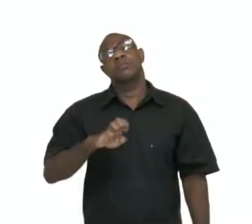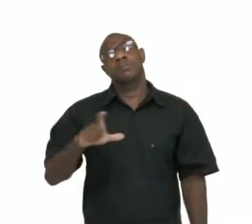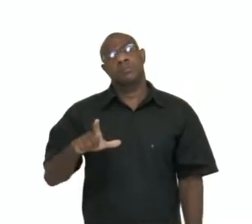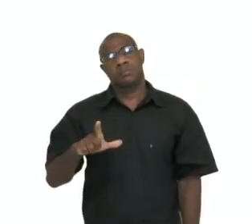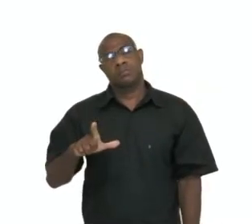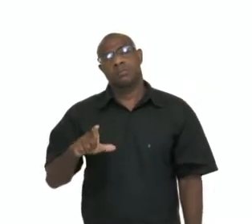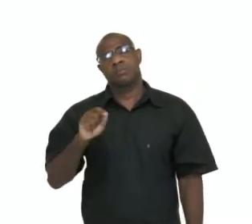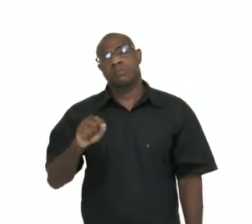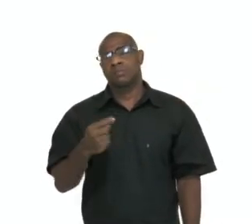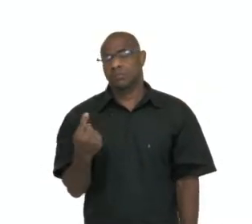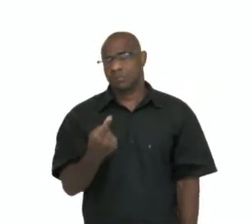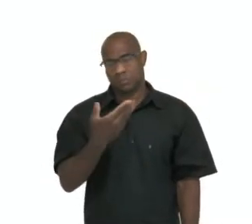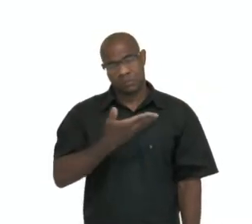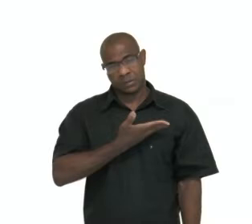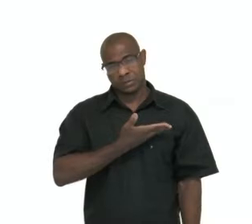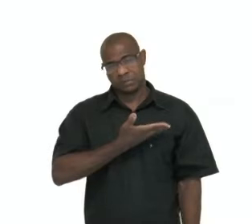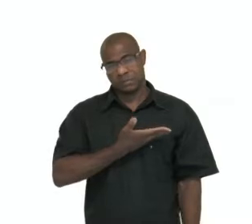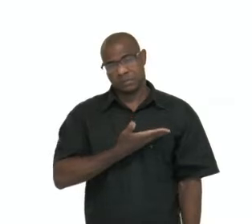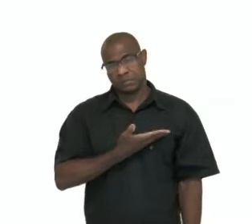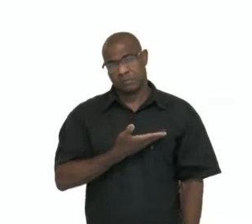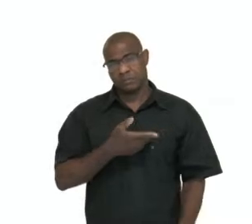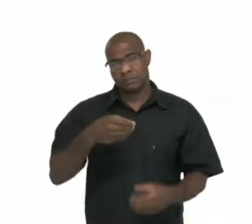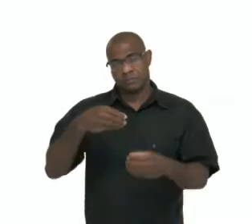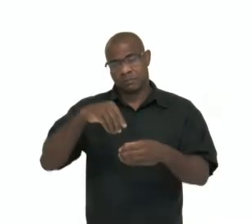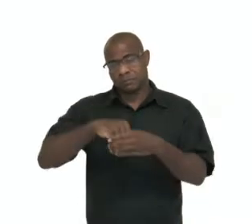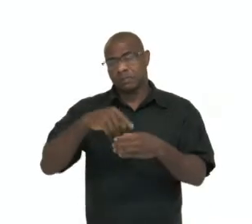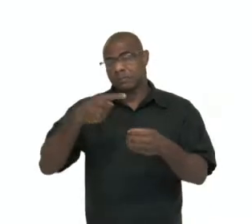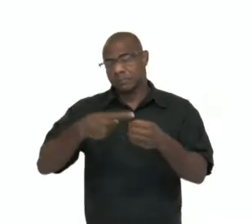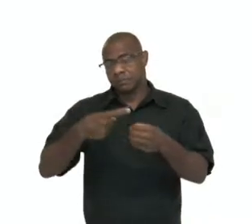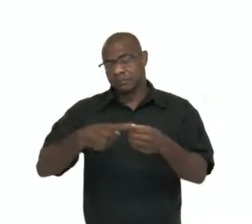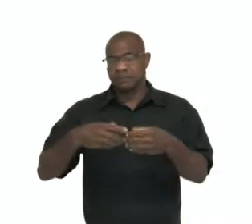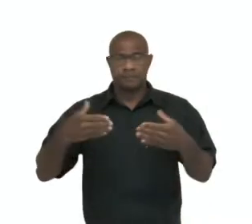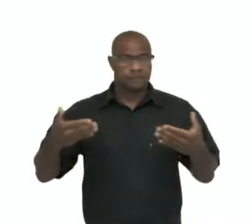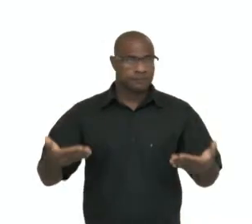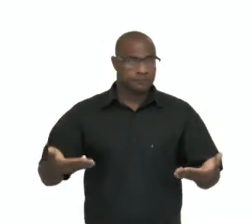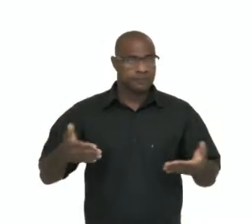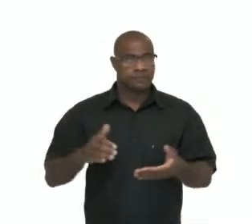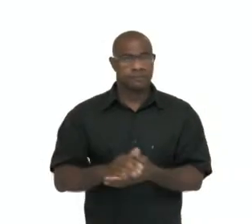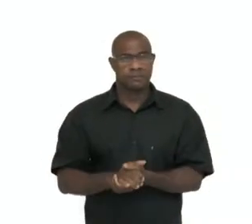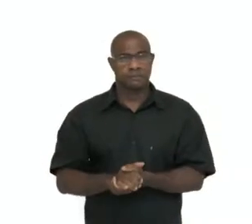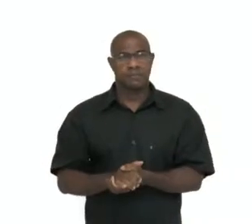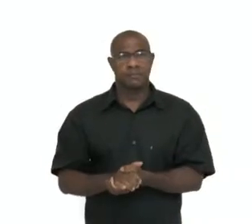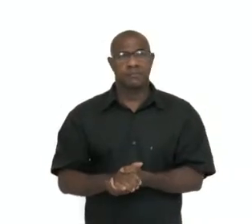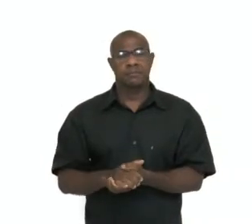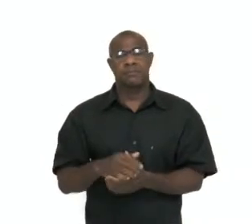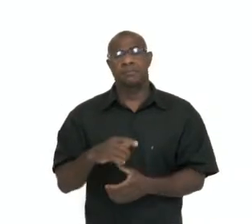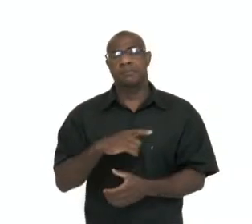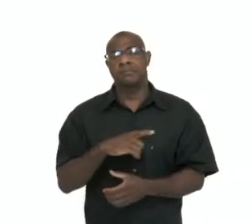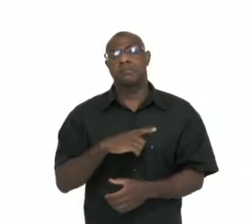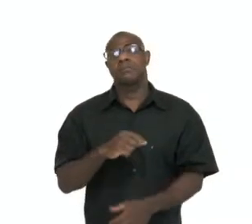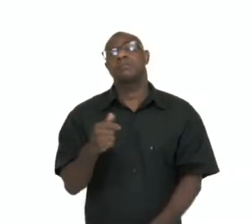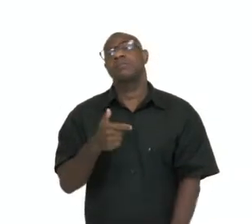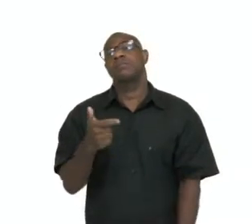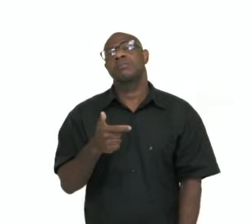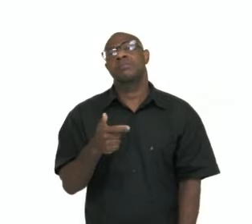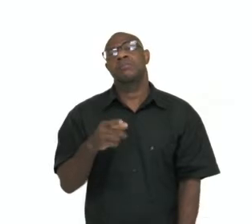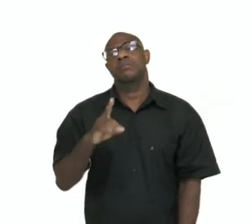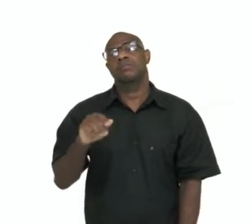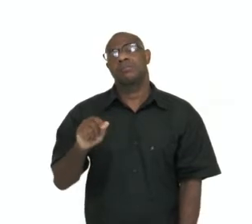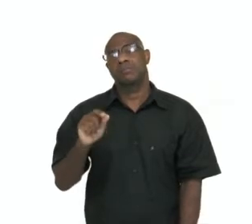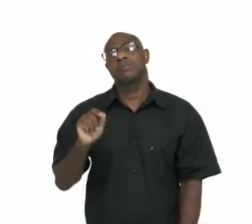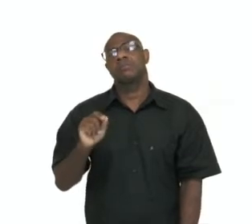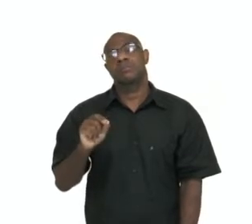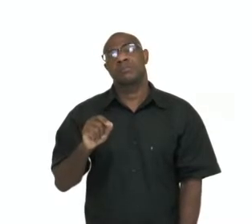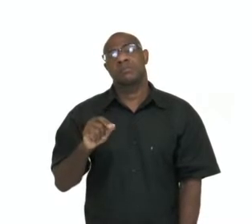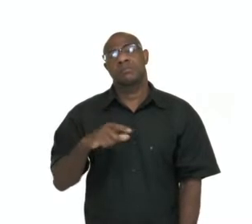único amigo do etnólogo na cidade, que, com o cair da tarde do segundo dia de caminhada, ainda com cerca